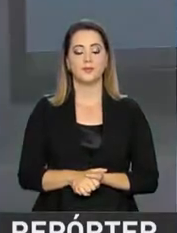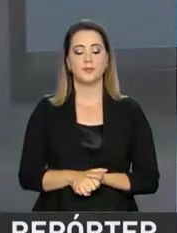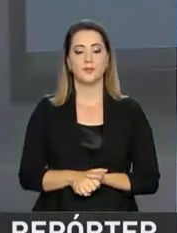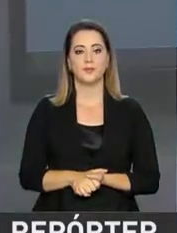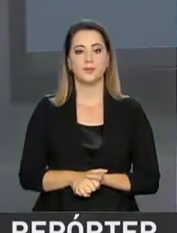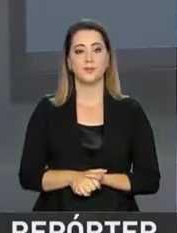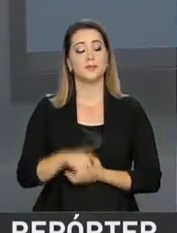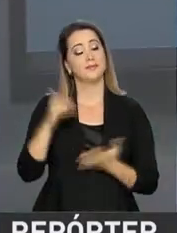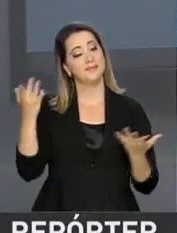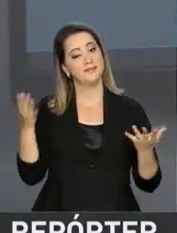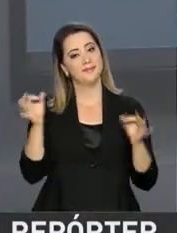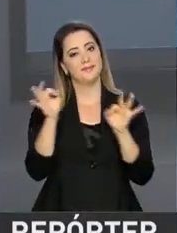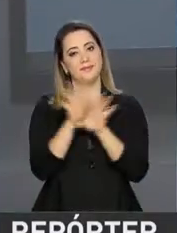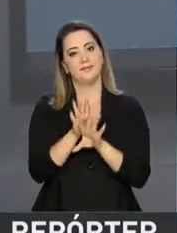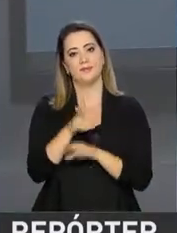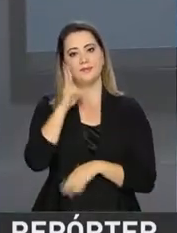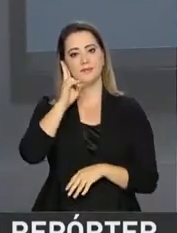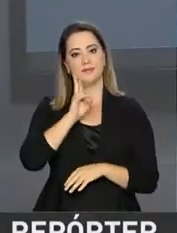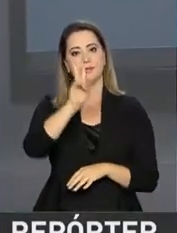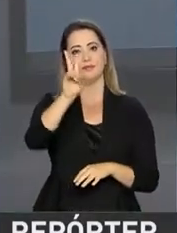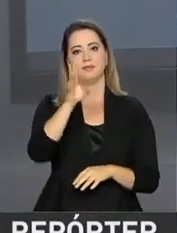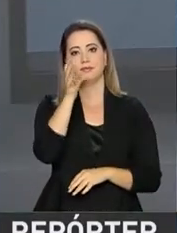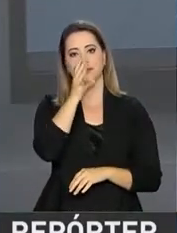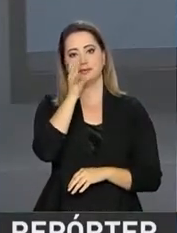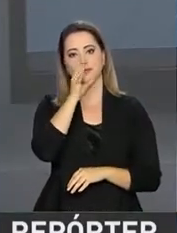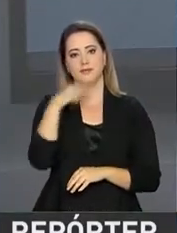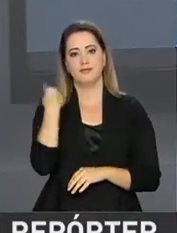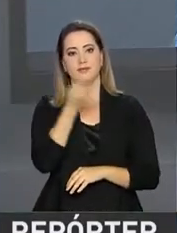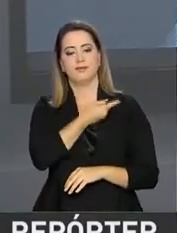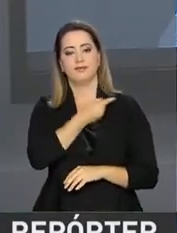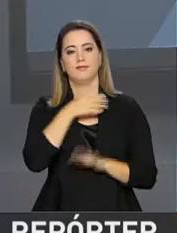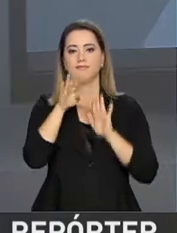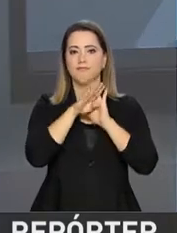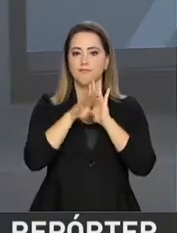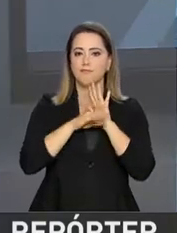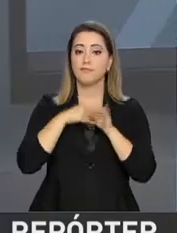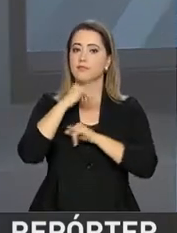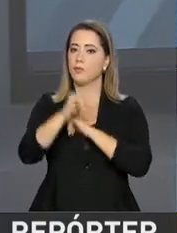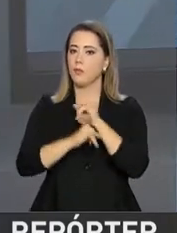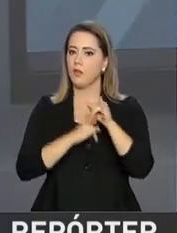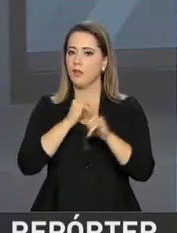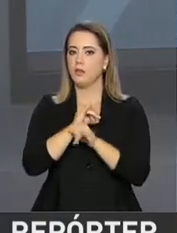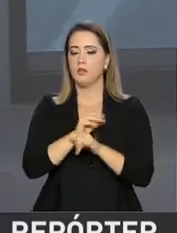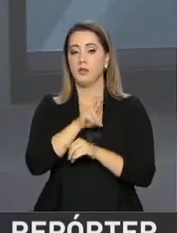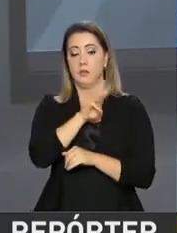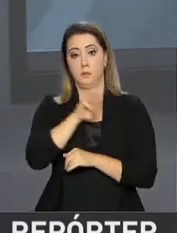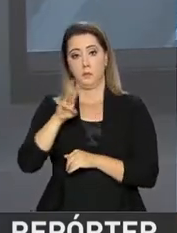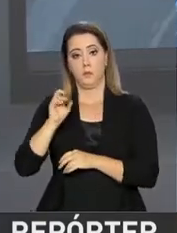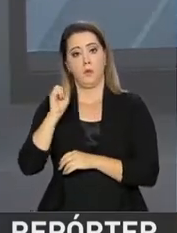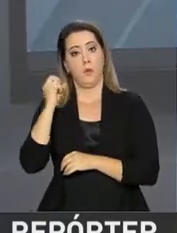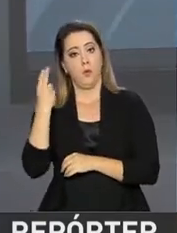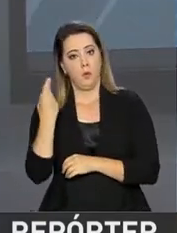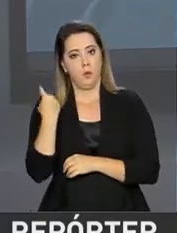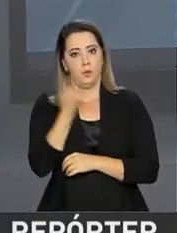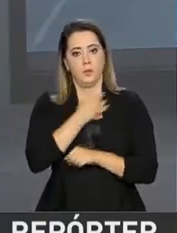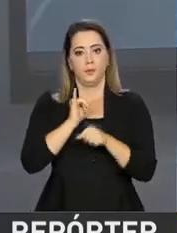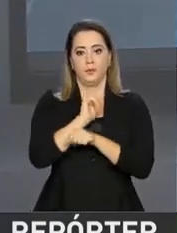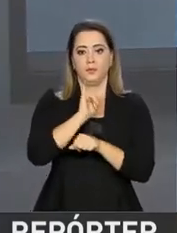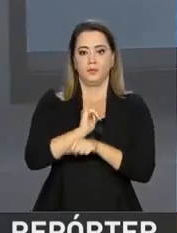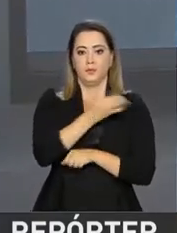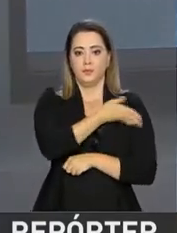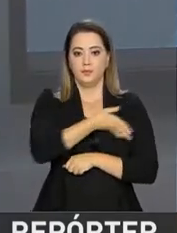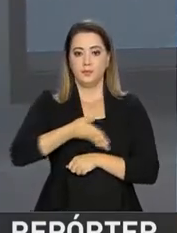essa edição termina aqui você pode acompanhar a nossa programação pela internet no site do enem br ou em nosso canal no youtube